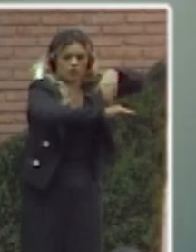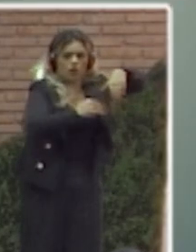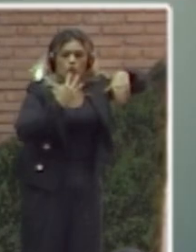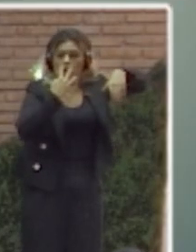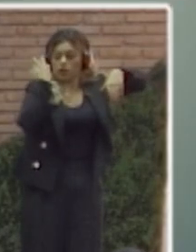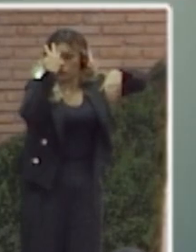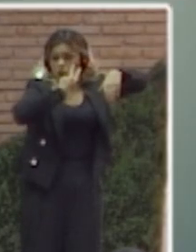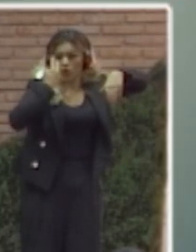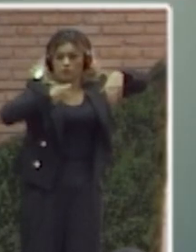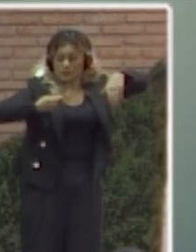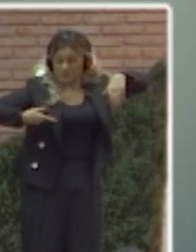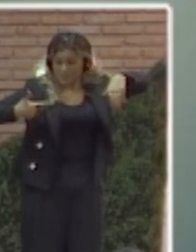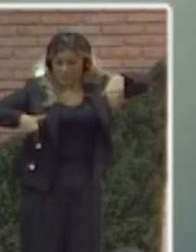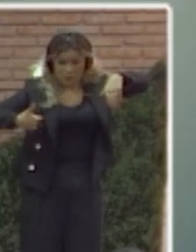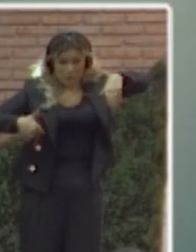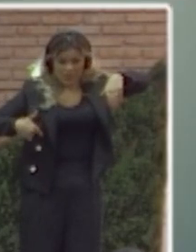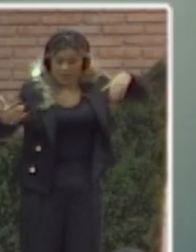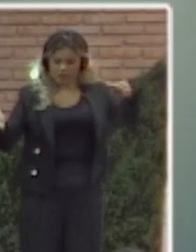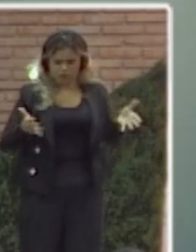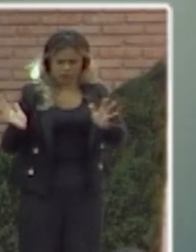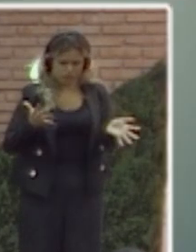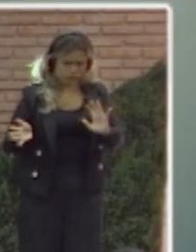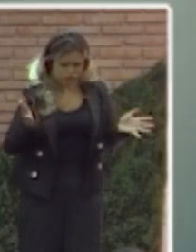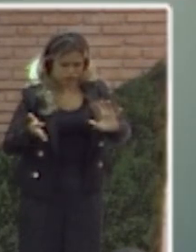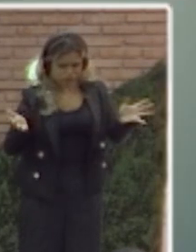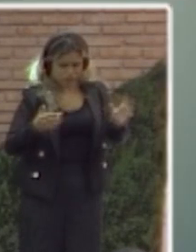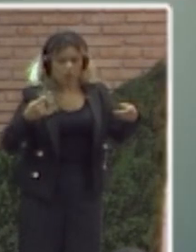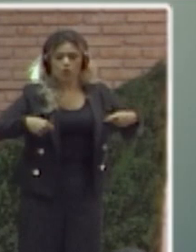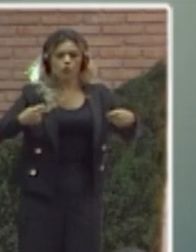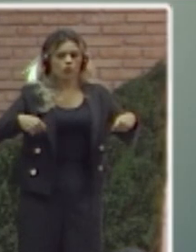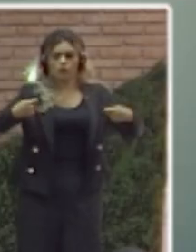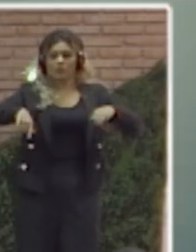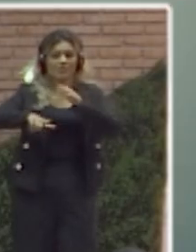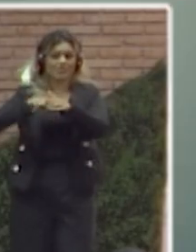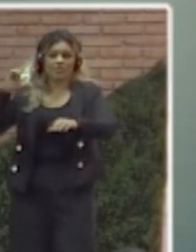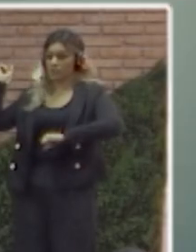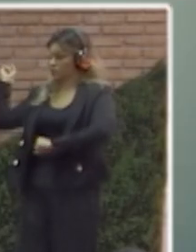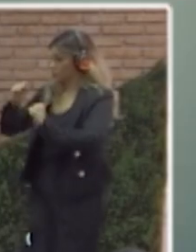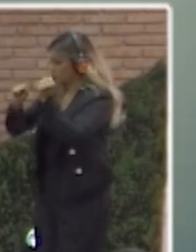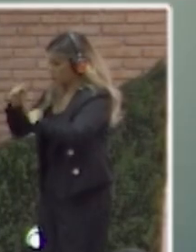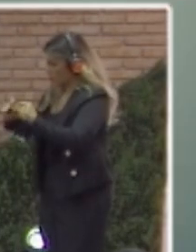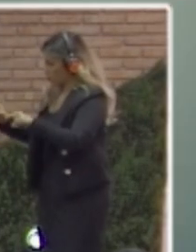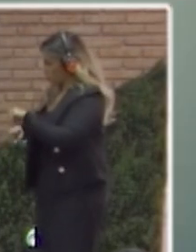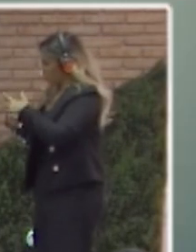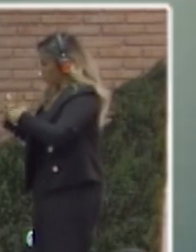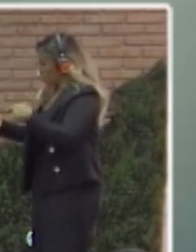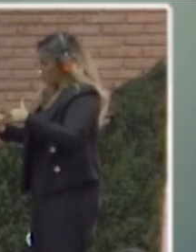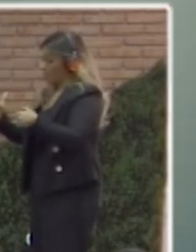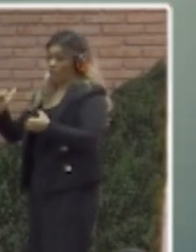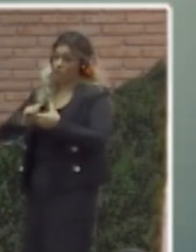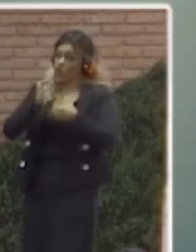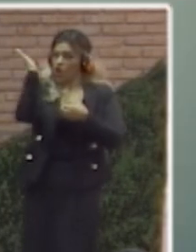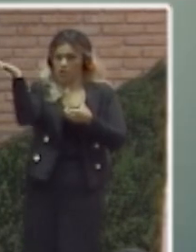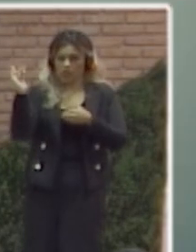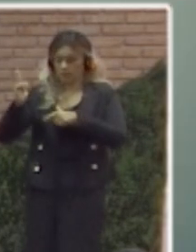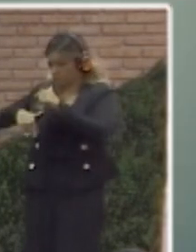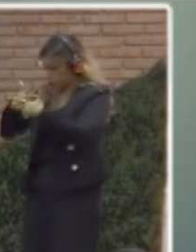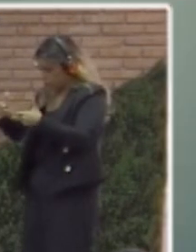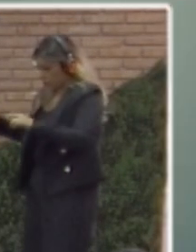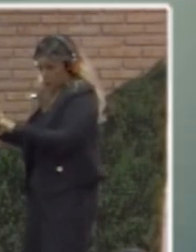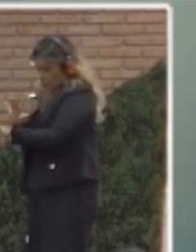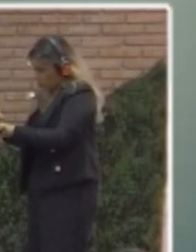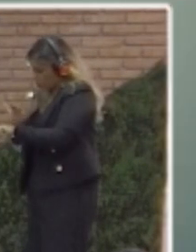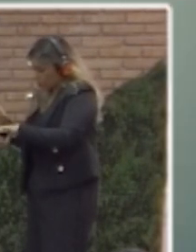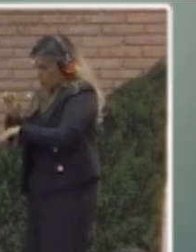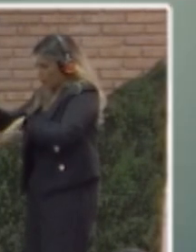horas. Era o tempo que a gente tinha para colocar qualquer coisa no lugar. Então, tudo tinha que ser pré-fabricado, tudo tinha que ser feito off-site. E daí, naquelas 4 horas